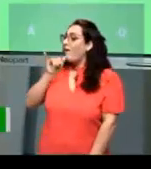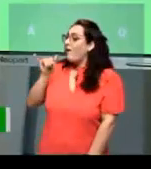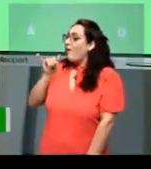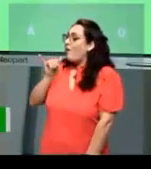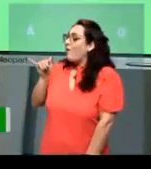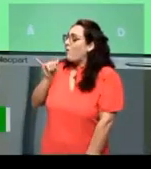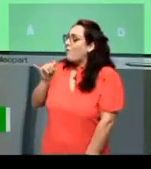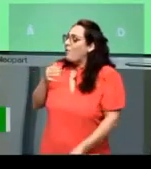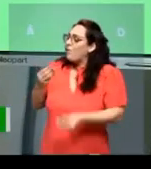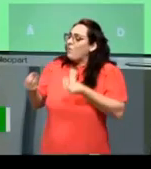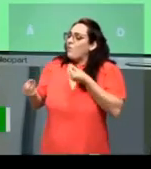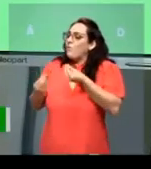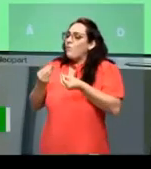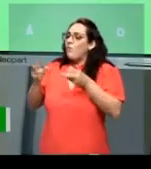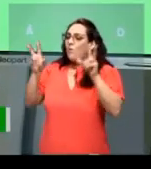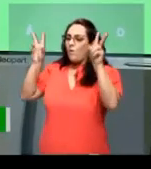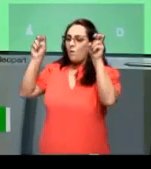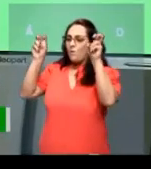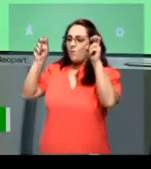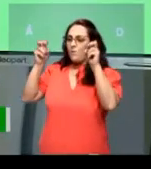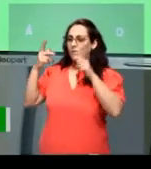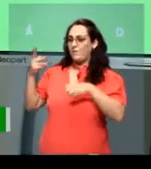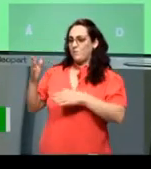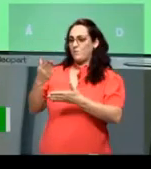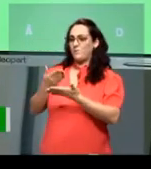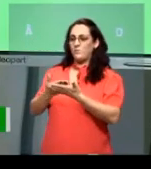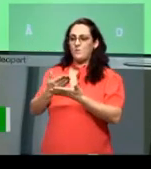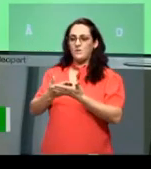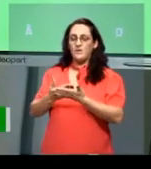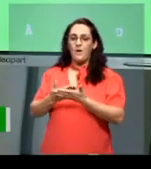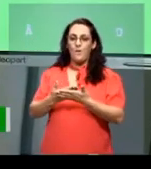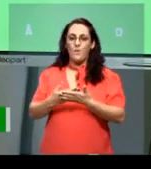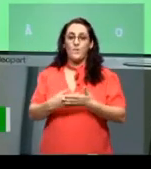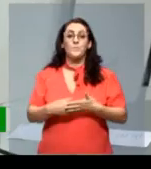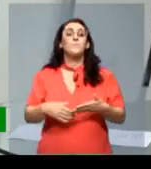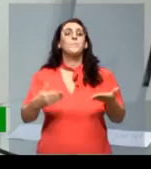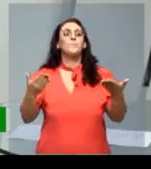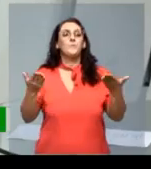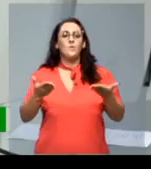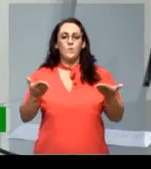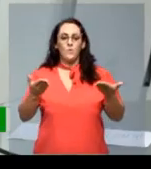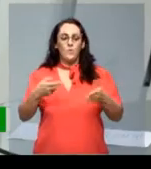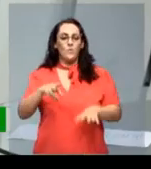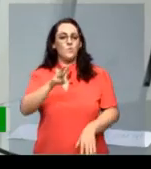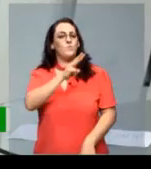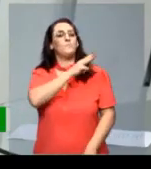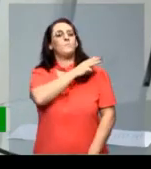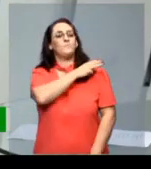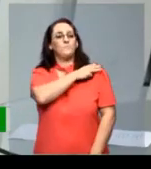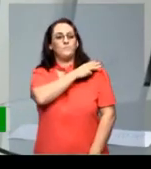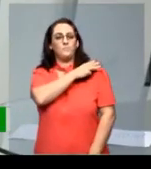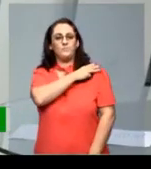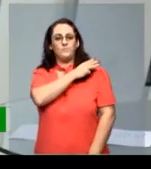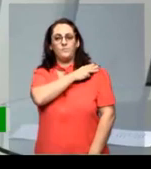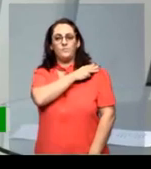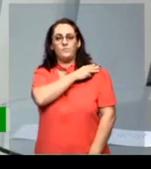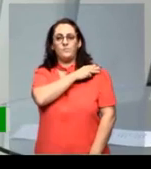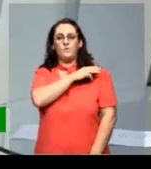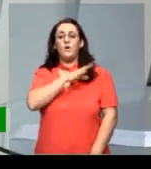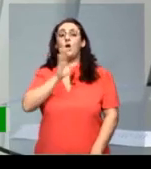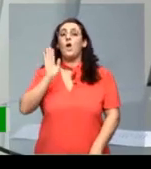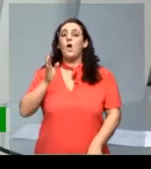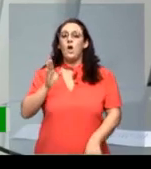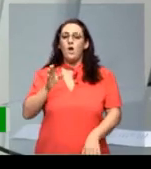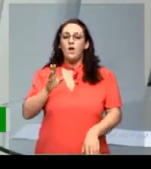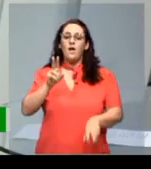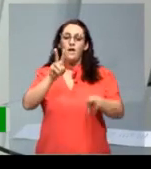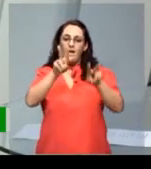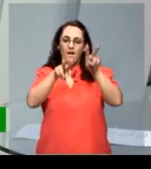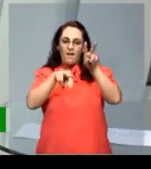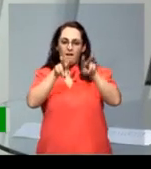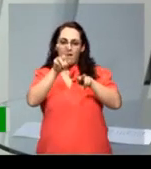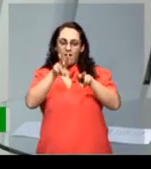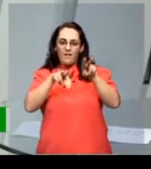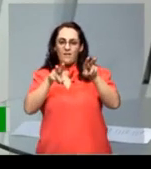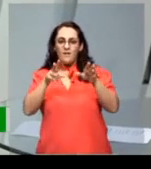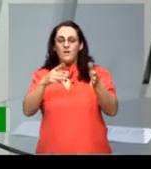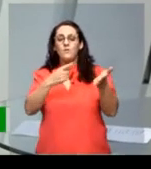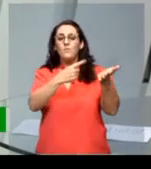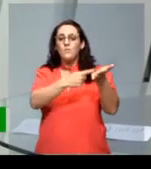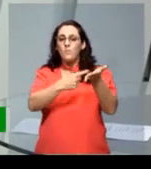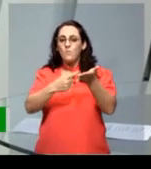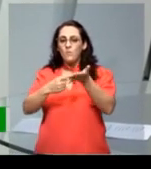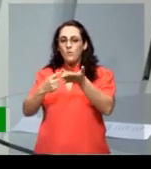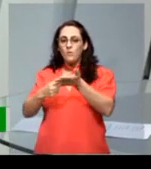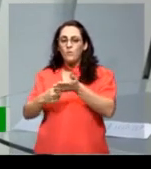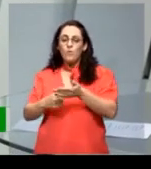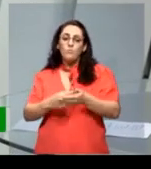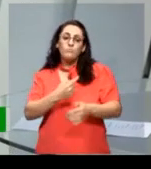então, quais foram os temas das suas aulas hoje? Hoje, para o terceiro ano, nós vimos análise combinatória 1 e análise combinatória 2.